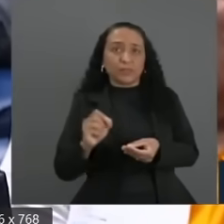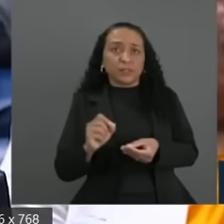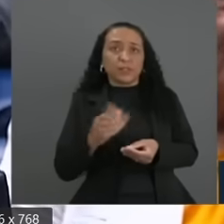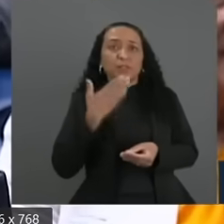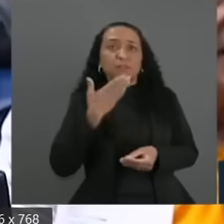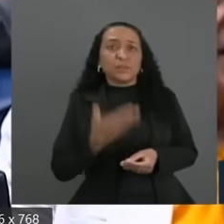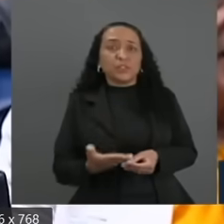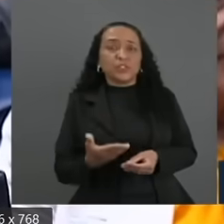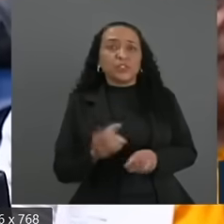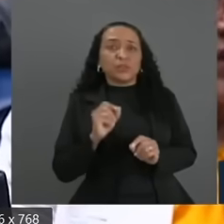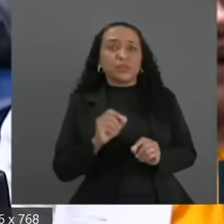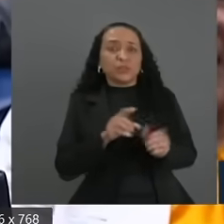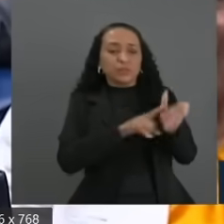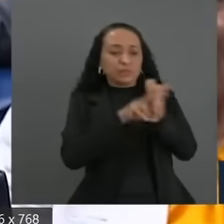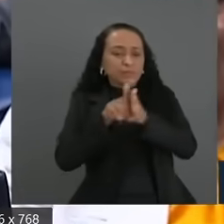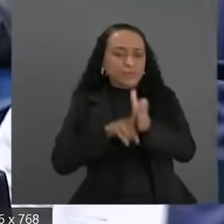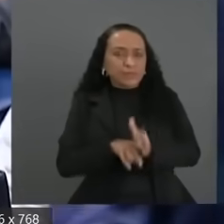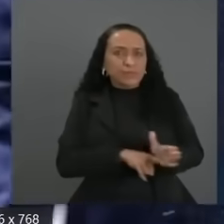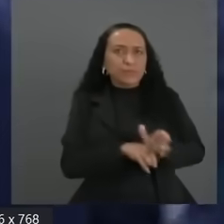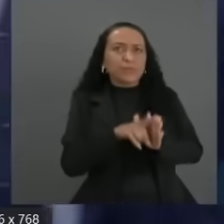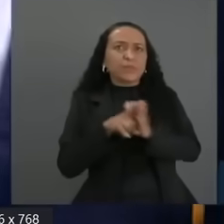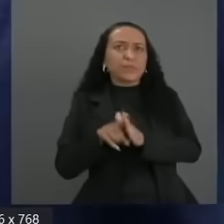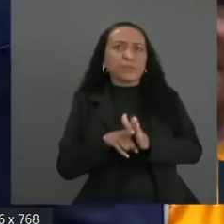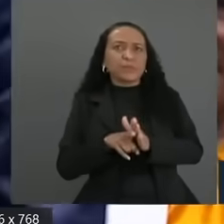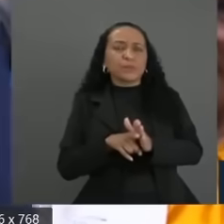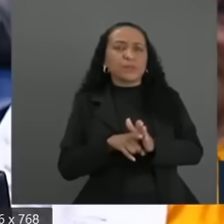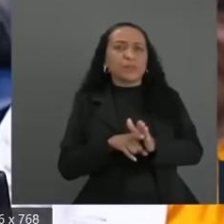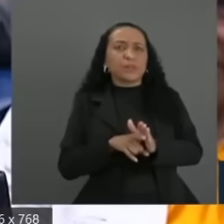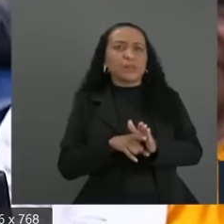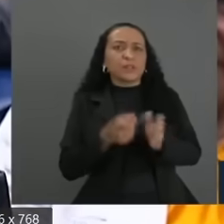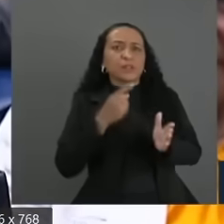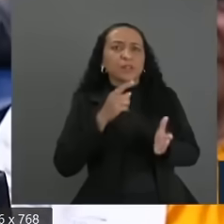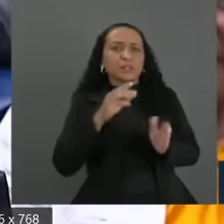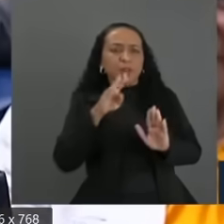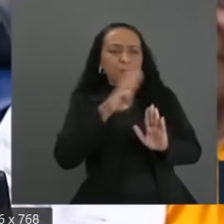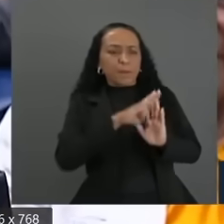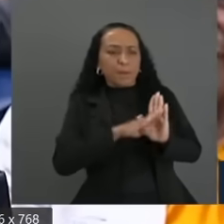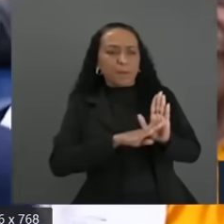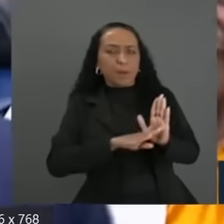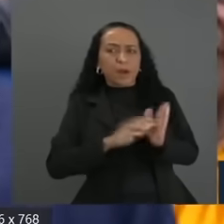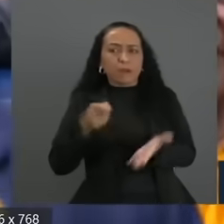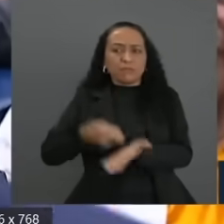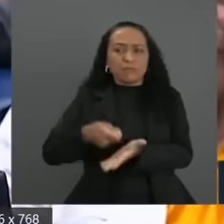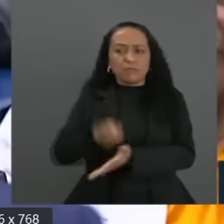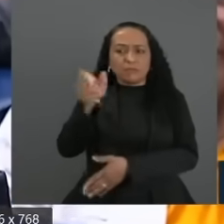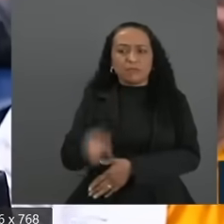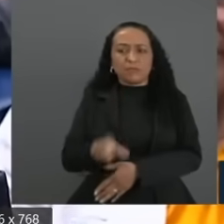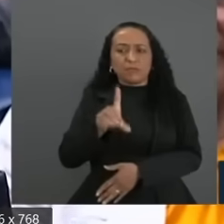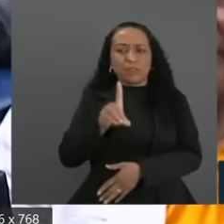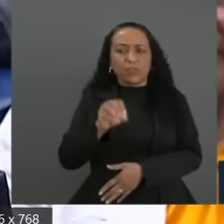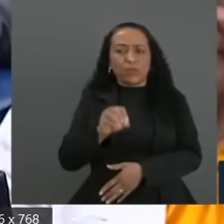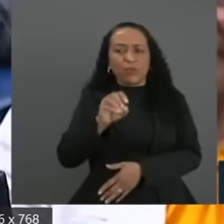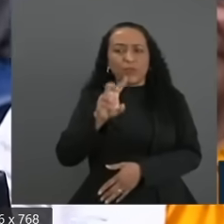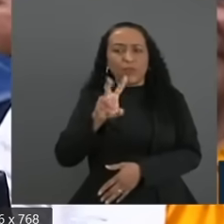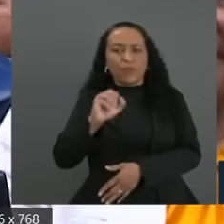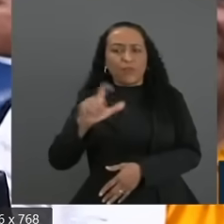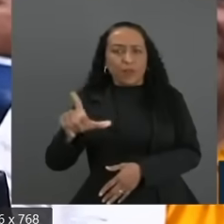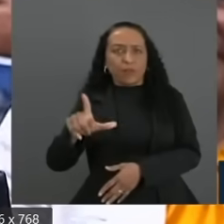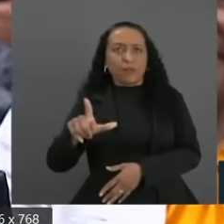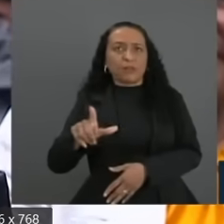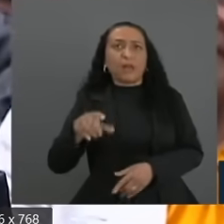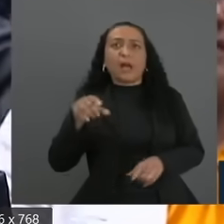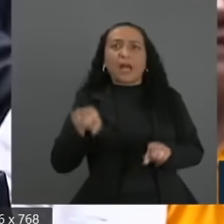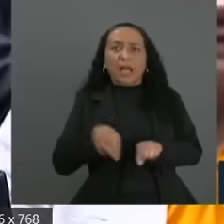pedindo que fossem levantadas essas medidas cautelares impostas ao senador Marcos Duval. Aqui foi colocado